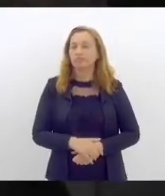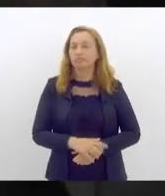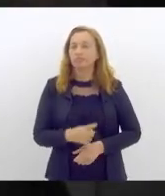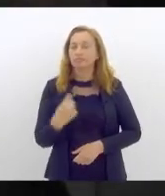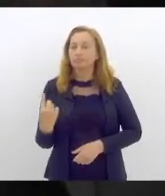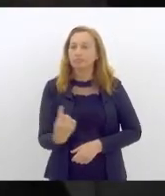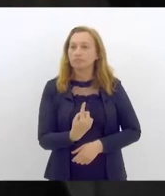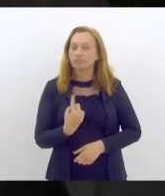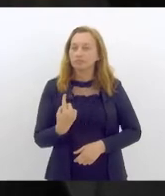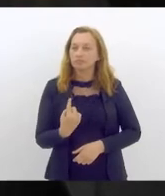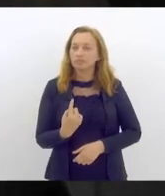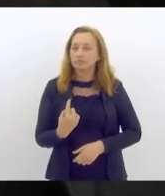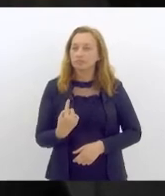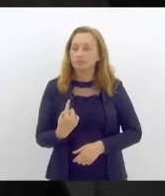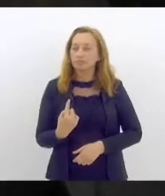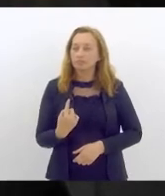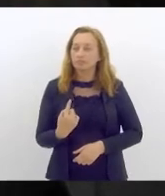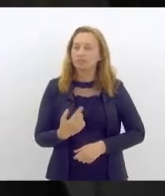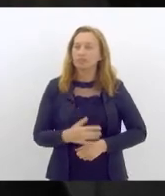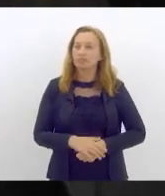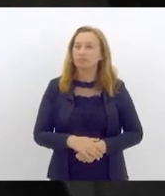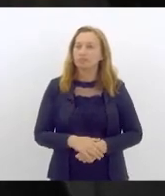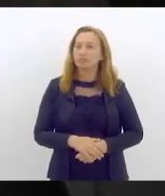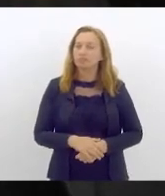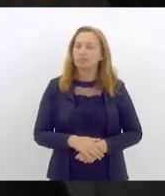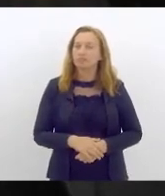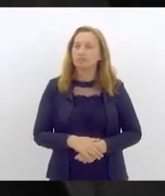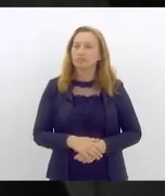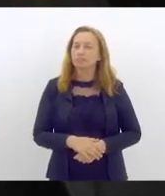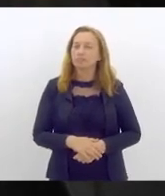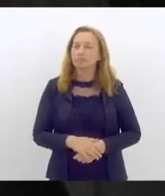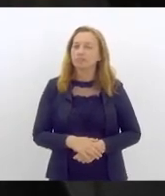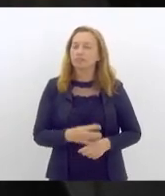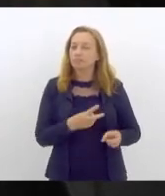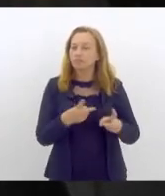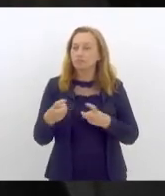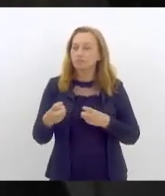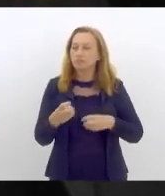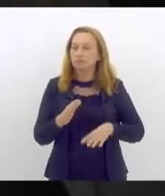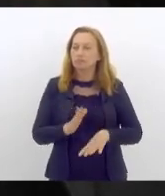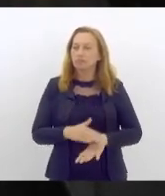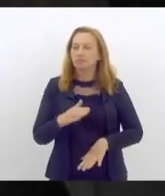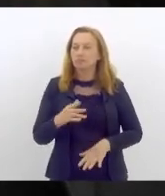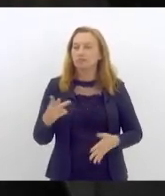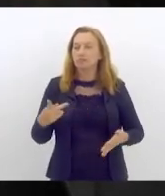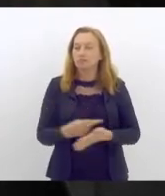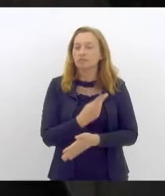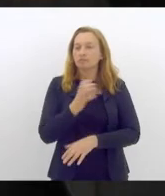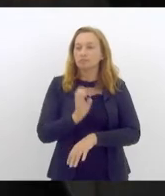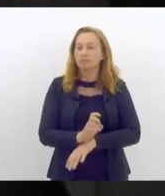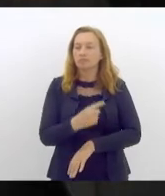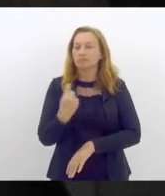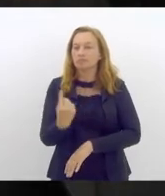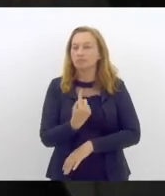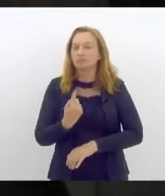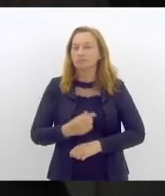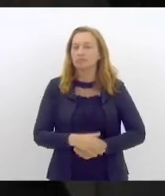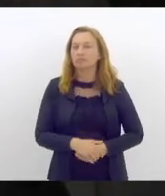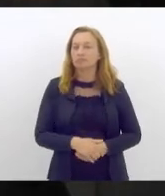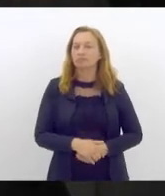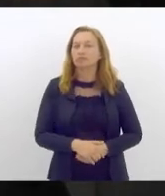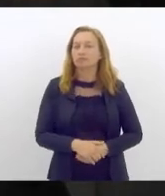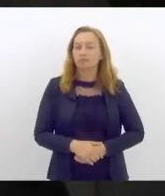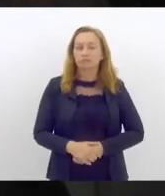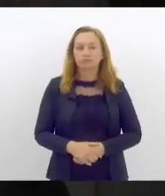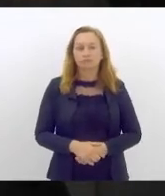estatura de insolação é o que mais ocorre em nosso estado mande